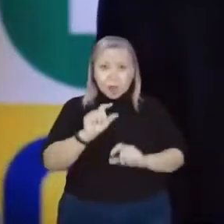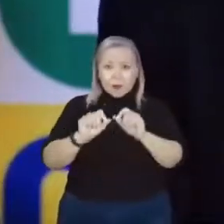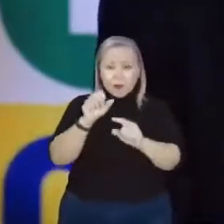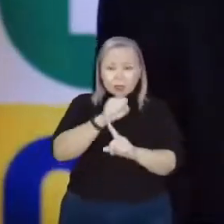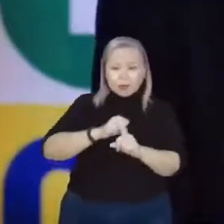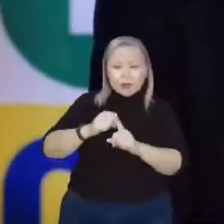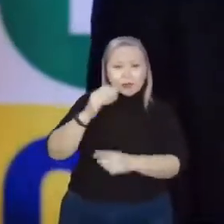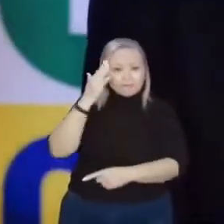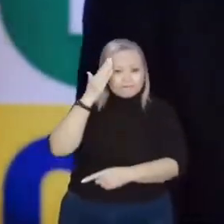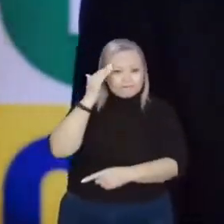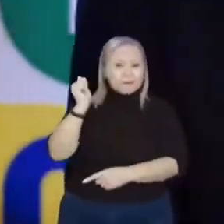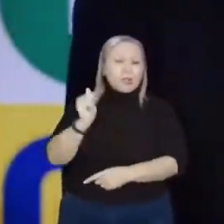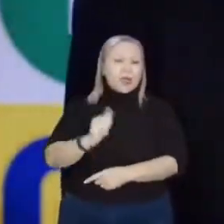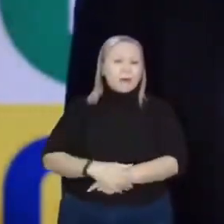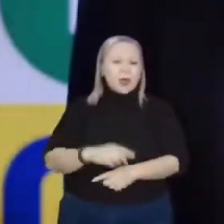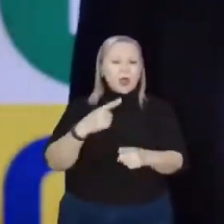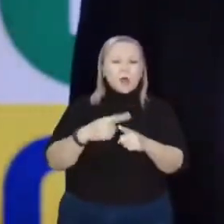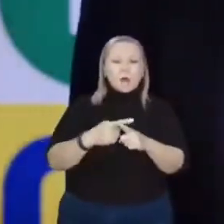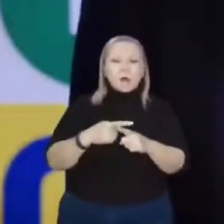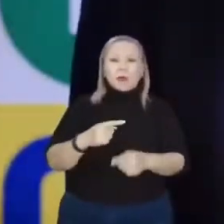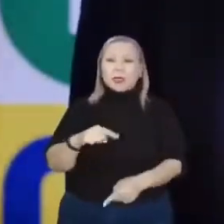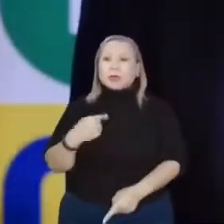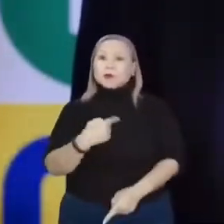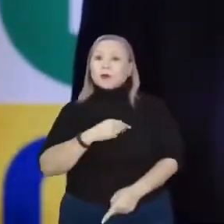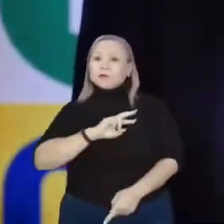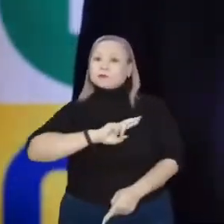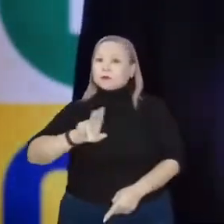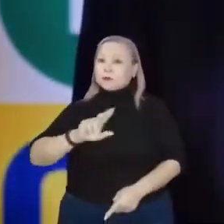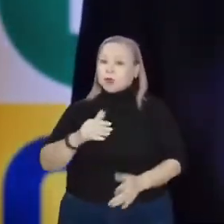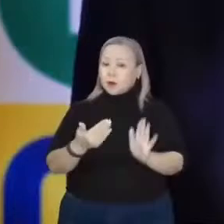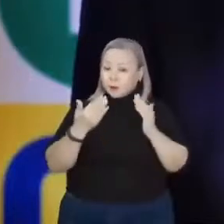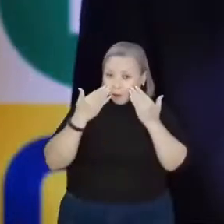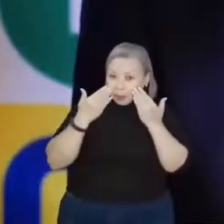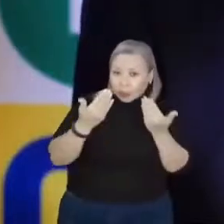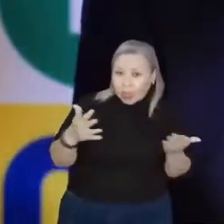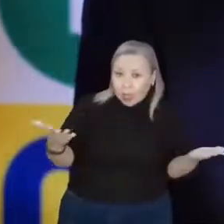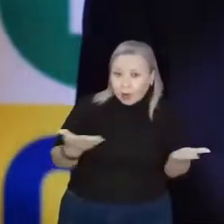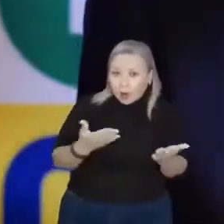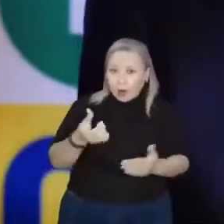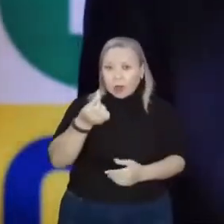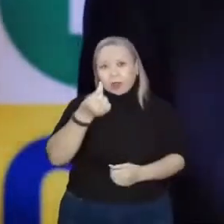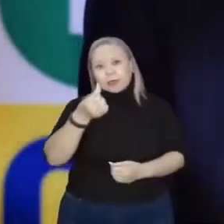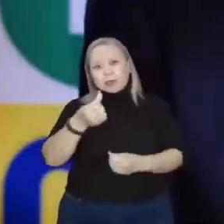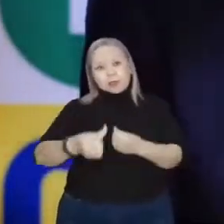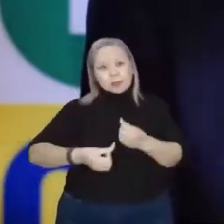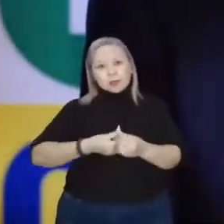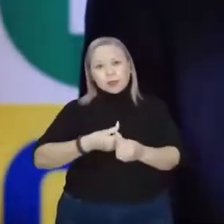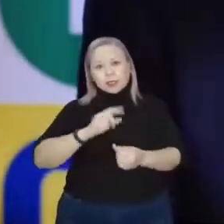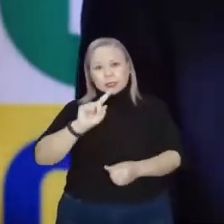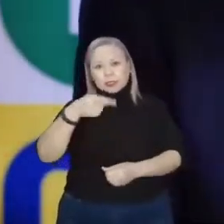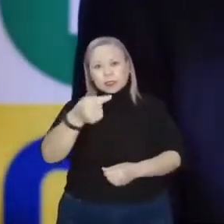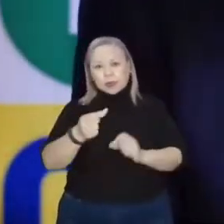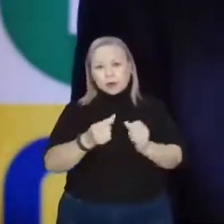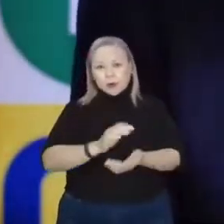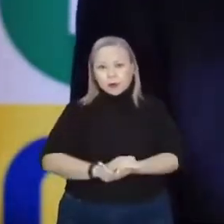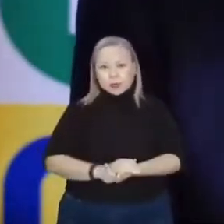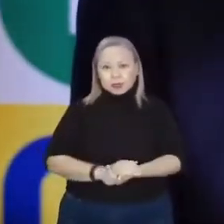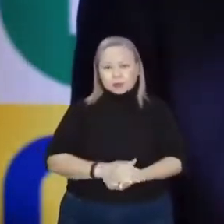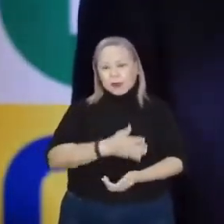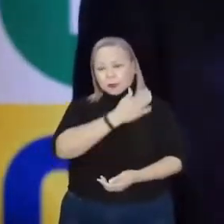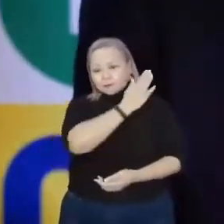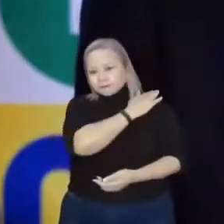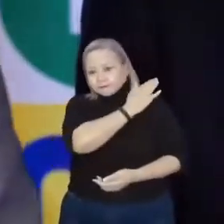saiba, porque se nós não apresentarmos agora, 6 meses depois, estará nas nossas costas